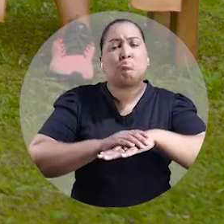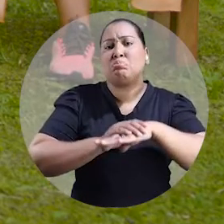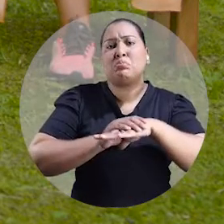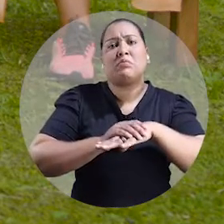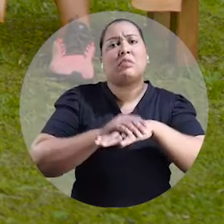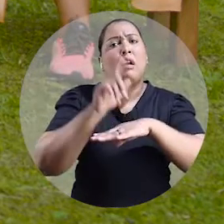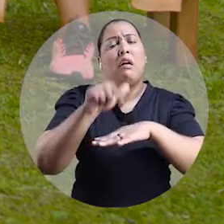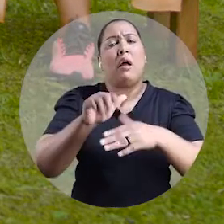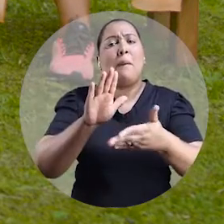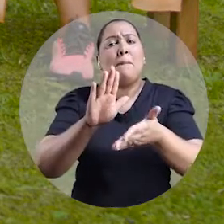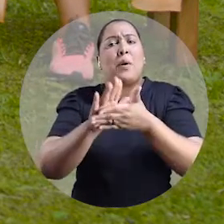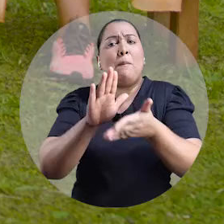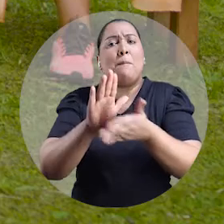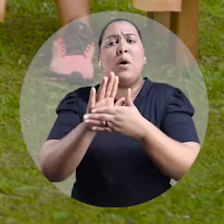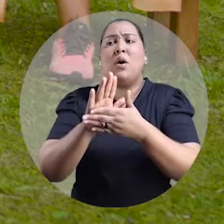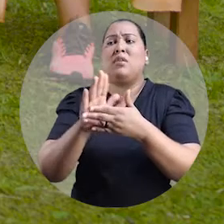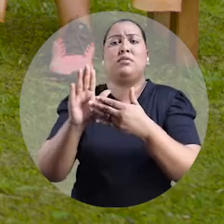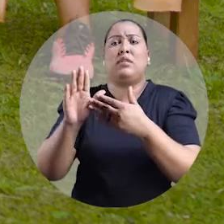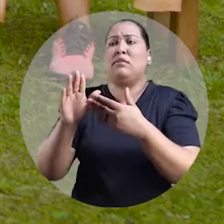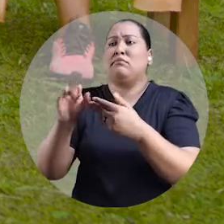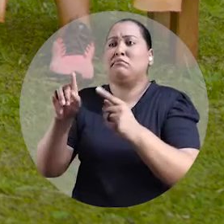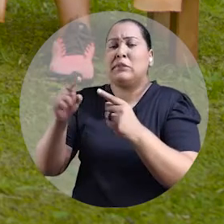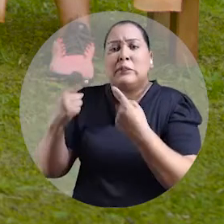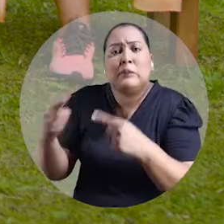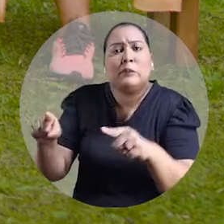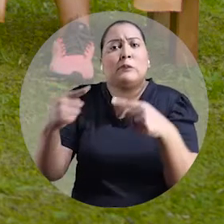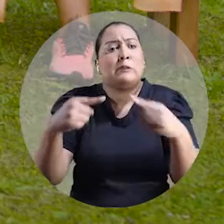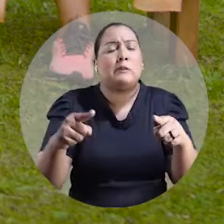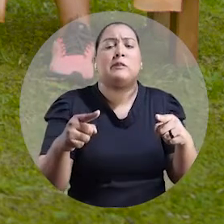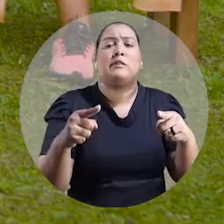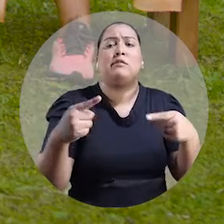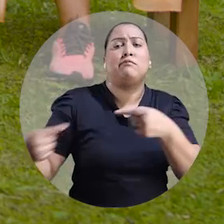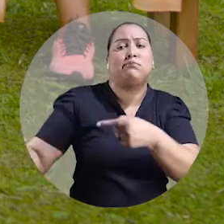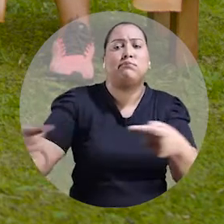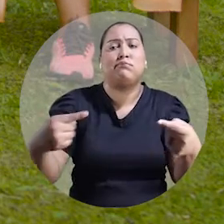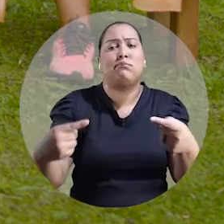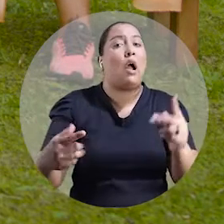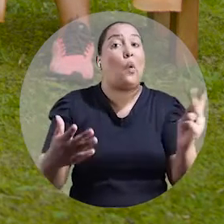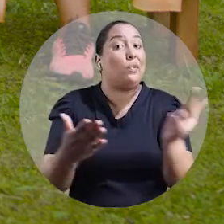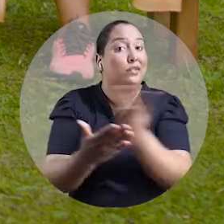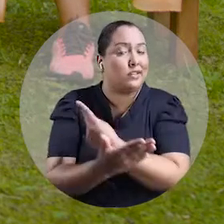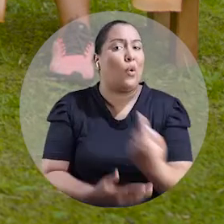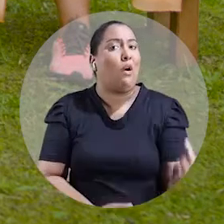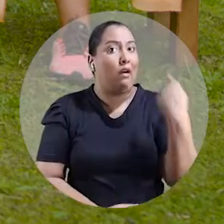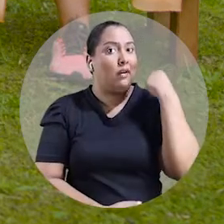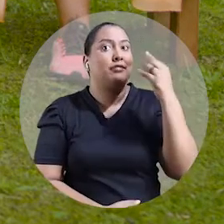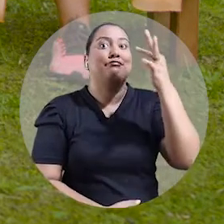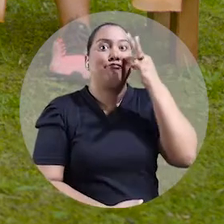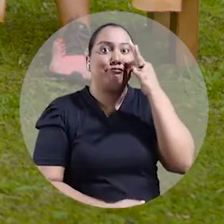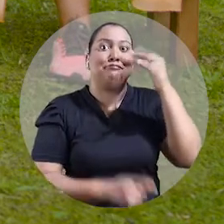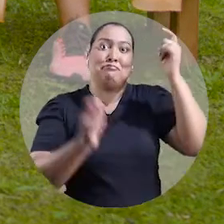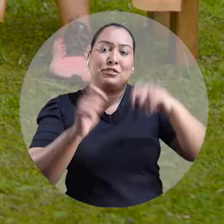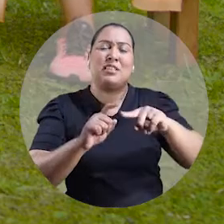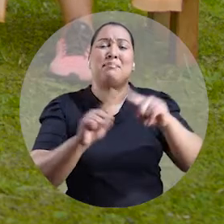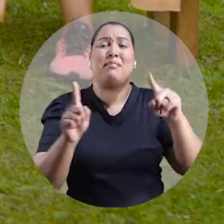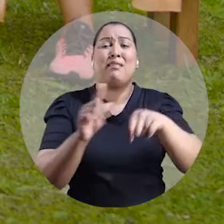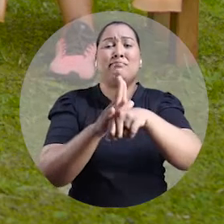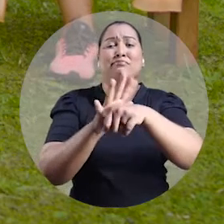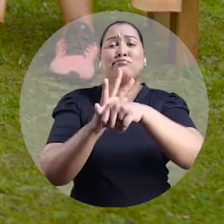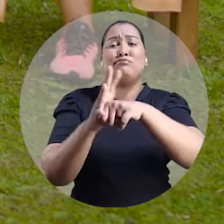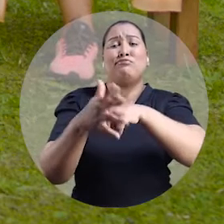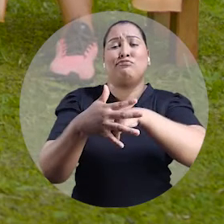São propostas, atividades que com a pandemia, as presenciais, obviamente,